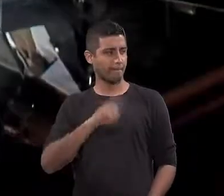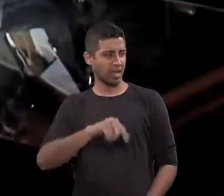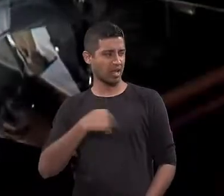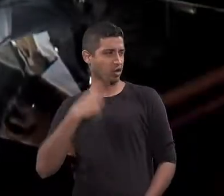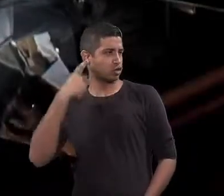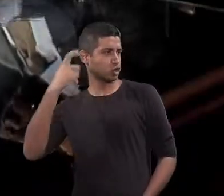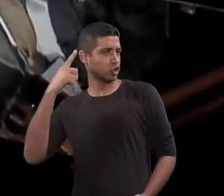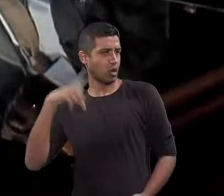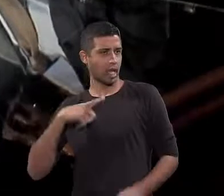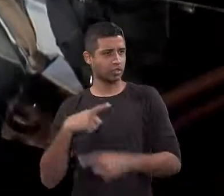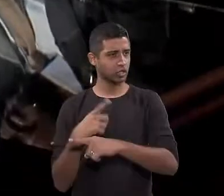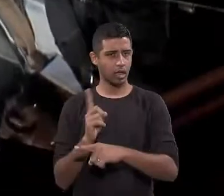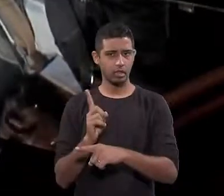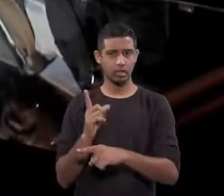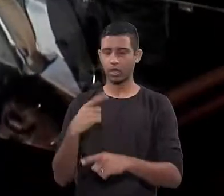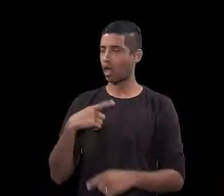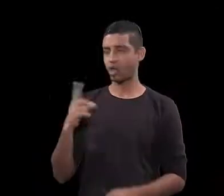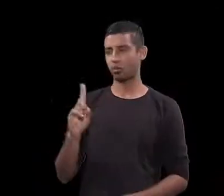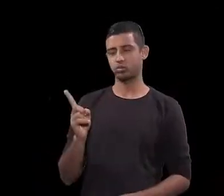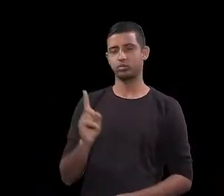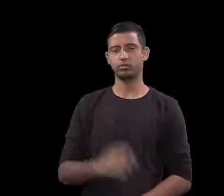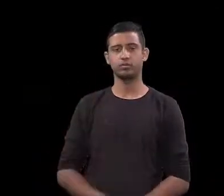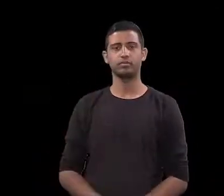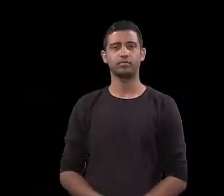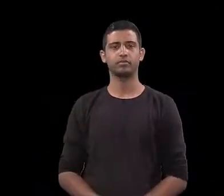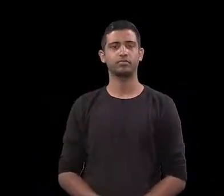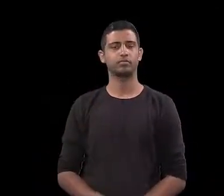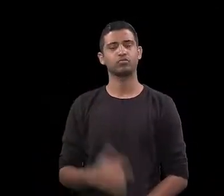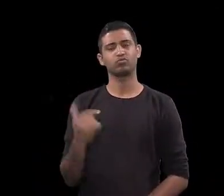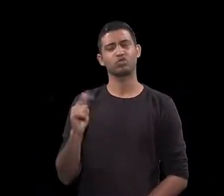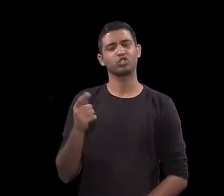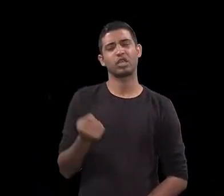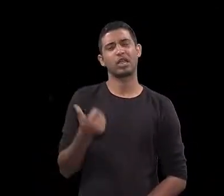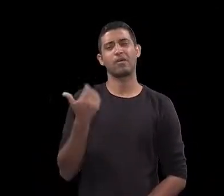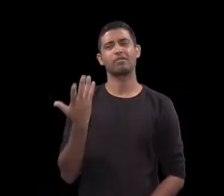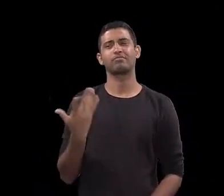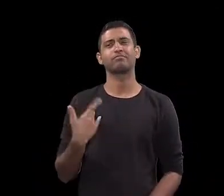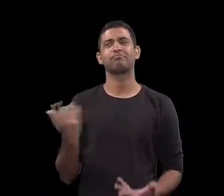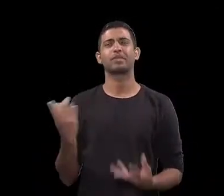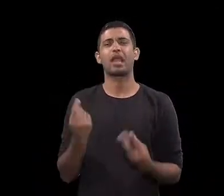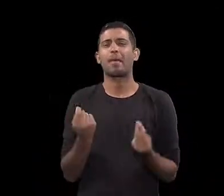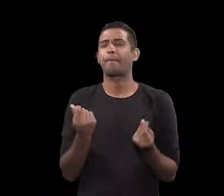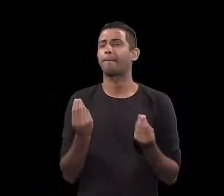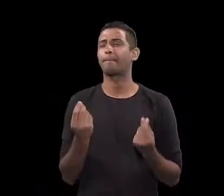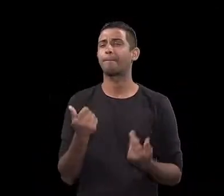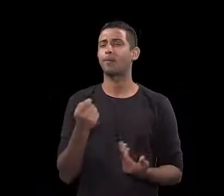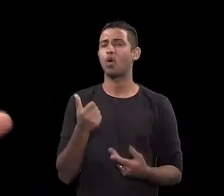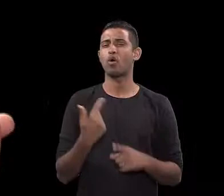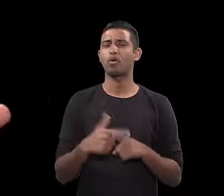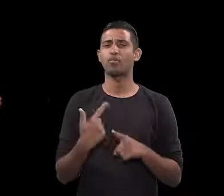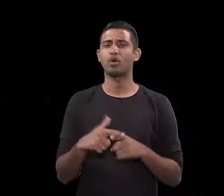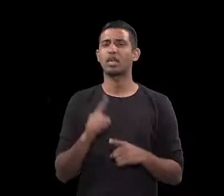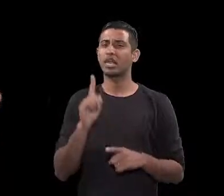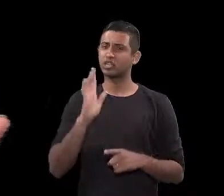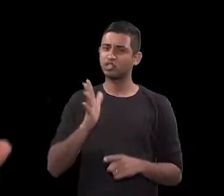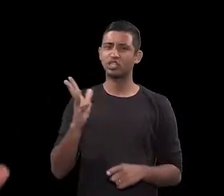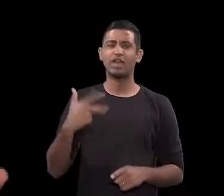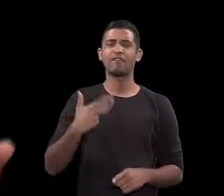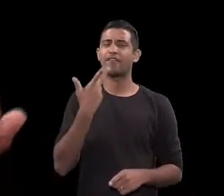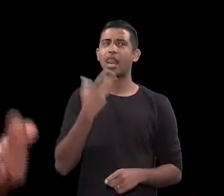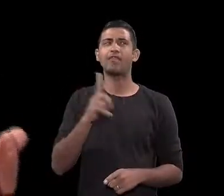Mas o soul não era tocado lá? Não. O soul quase não tinha, né? Porque já